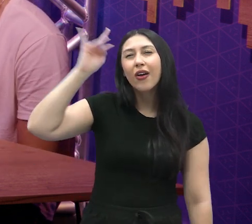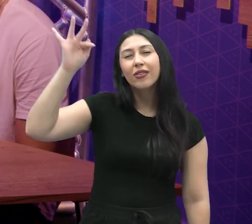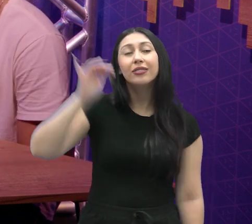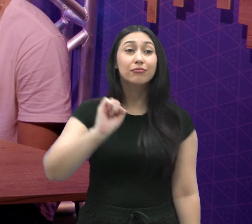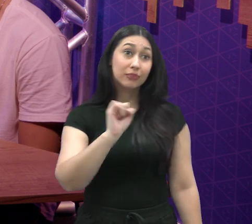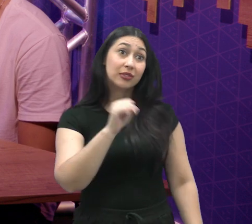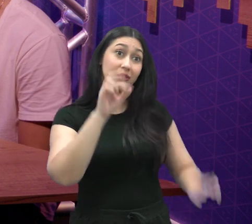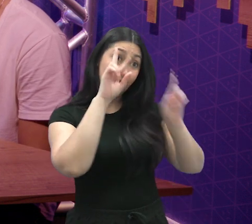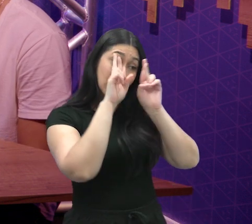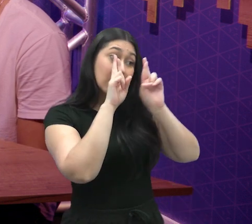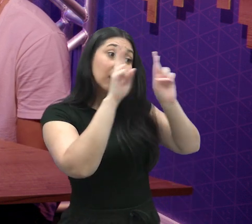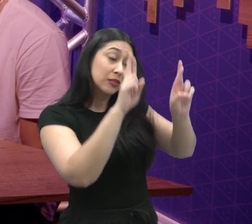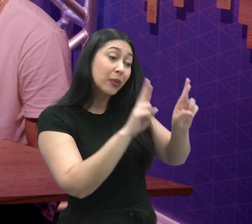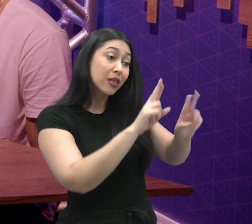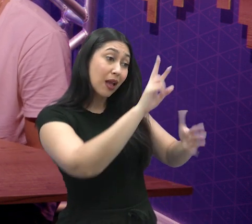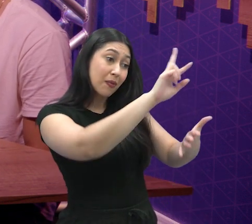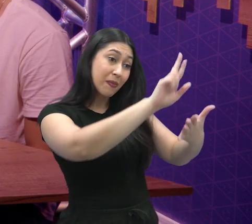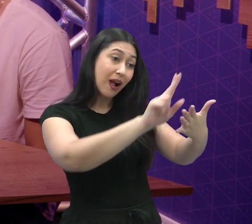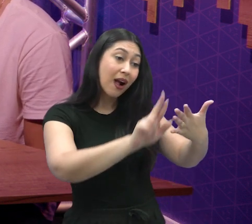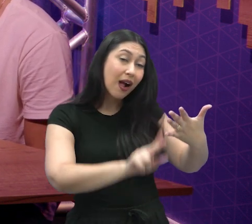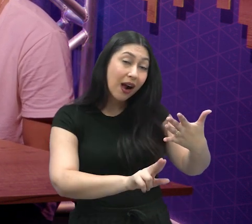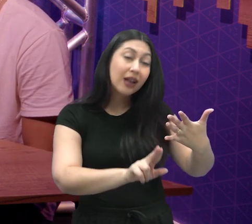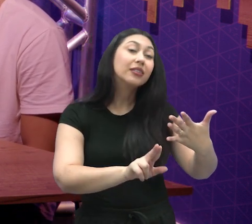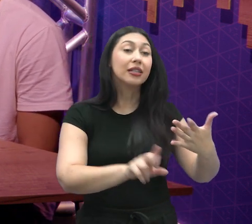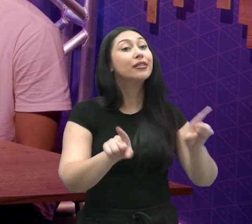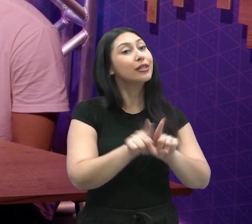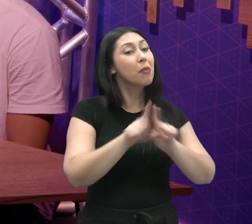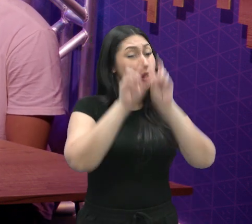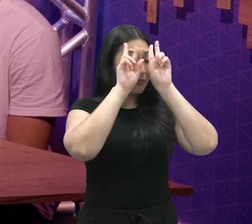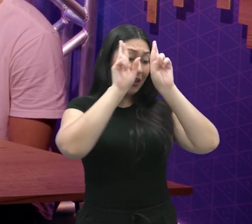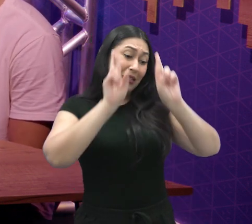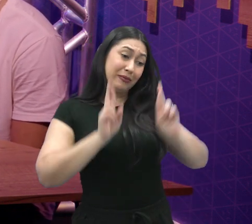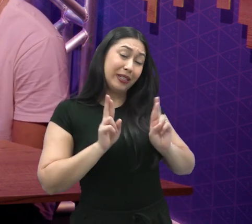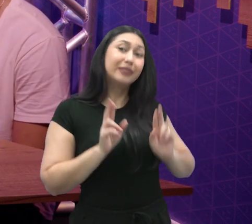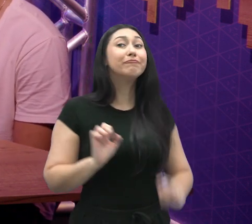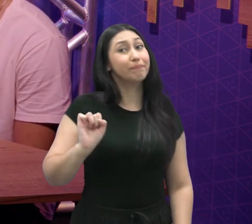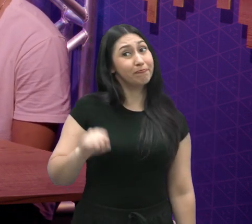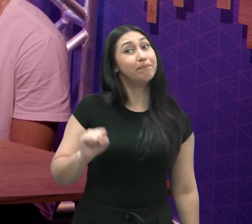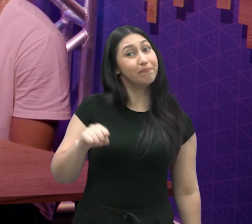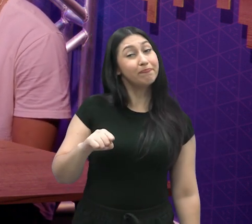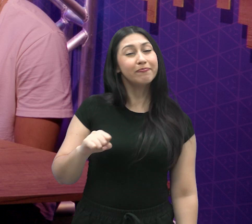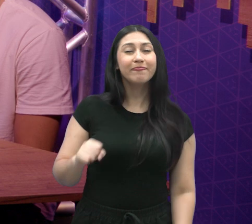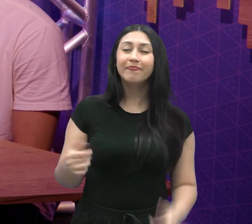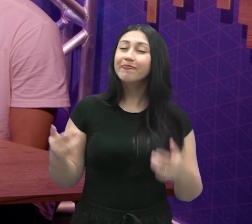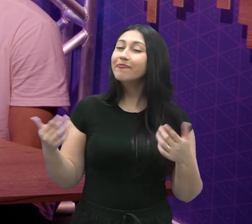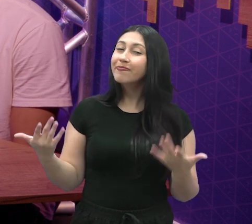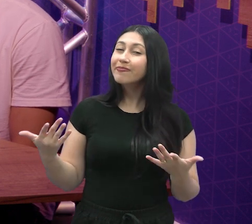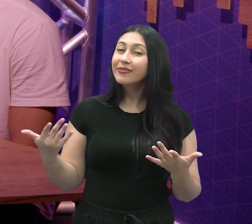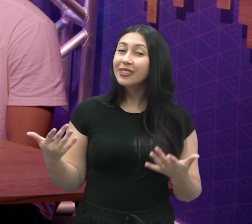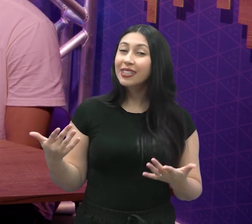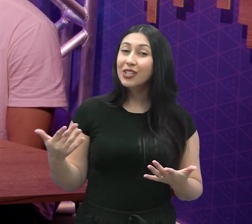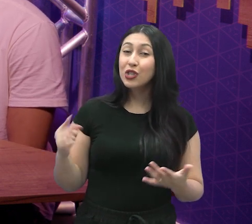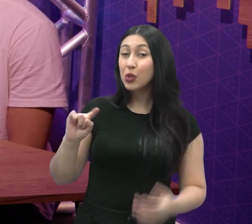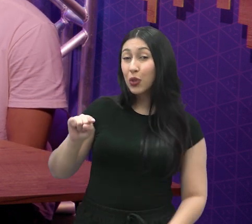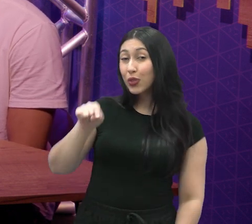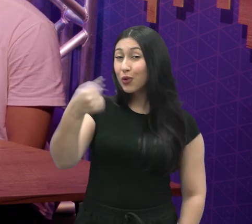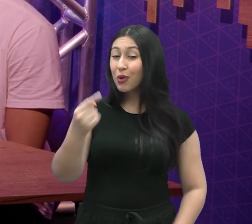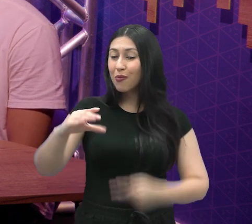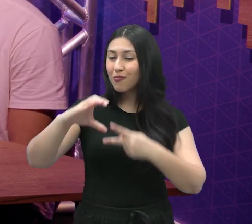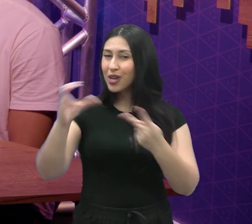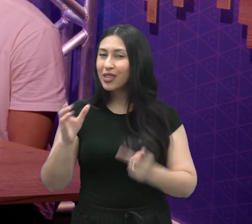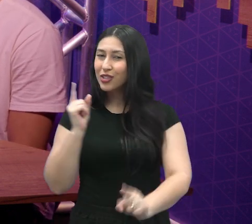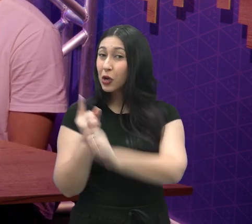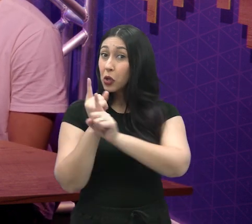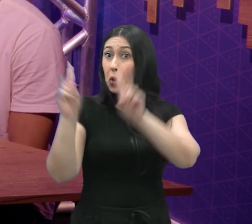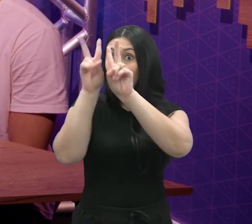filosoficamente. Não é? Respeitar mais as outras espécies. Exatamente. E a gente mesmo, né? Exatamente. Pessoal, a gente se vê no